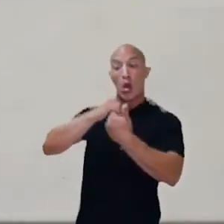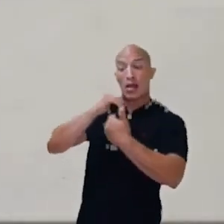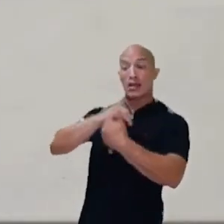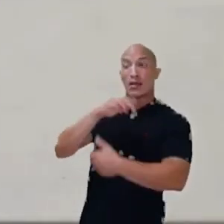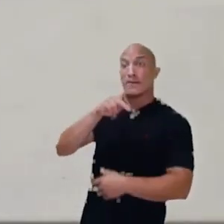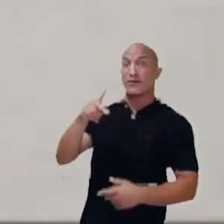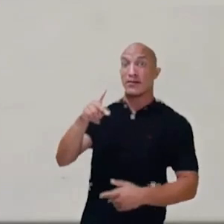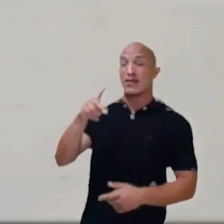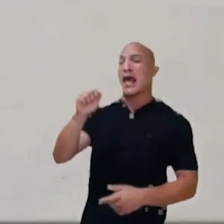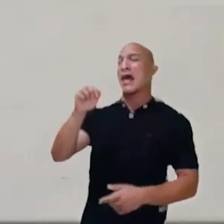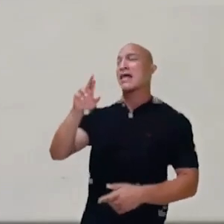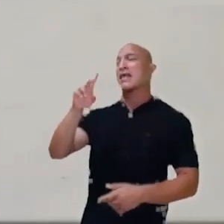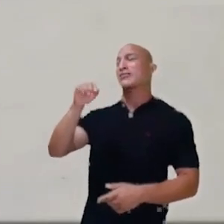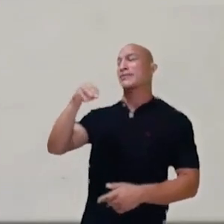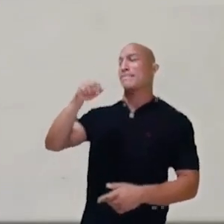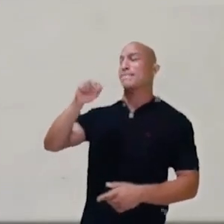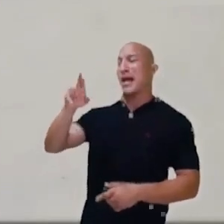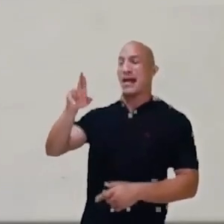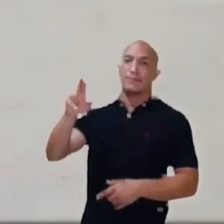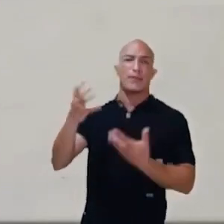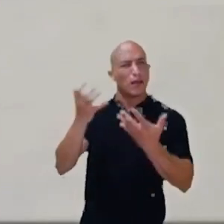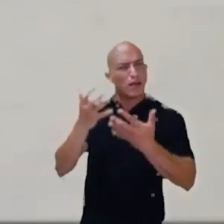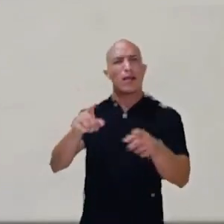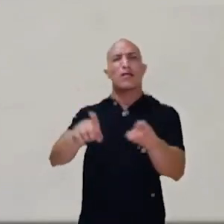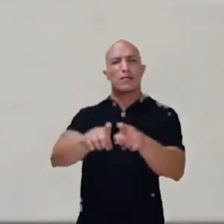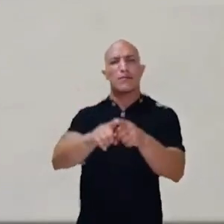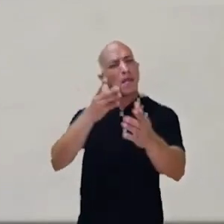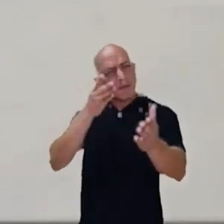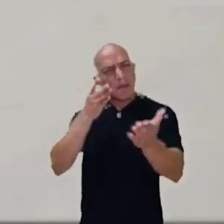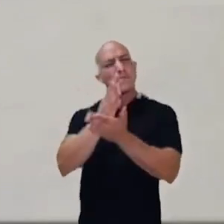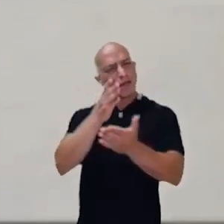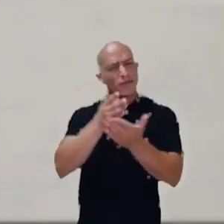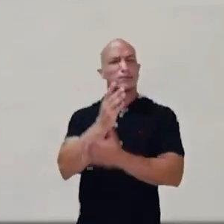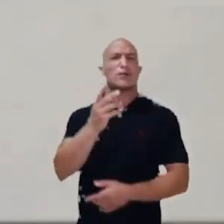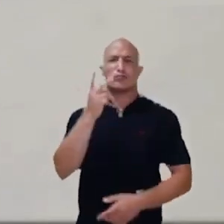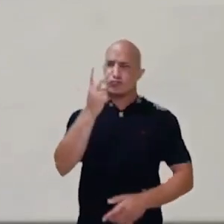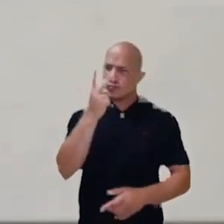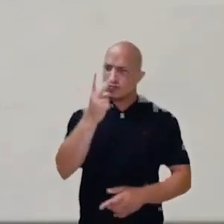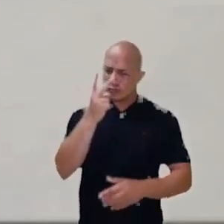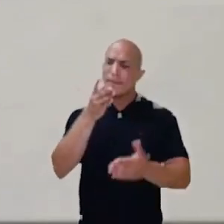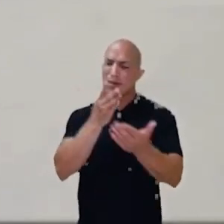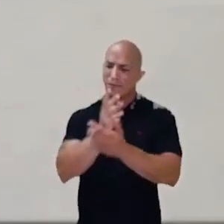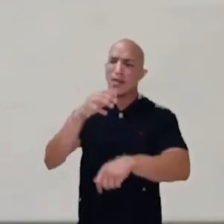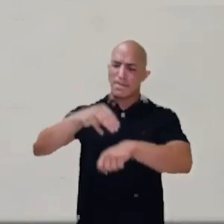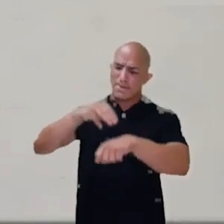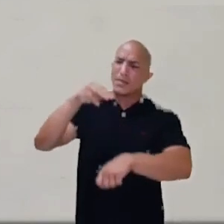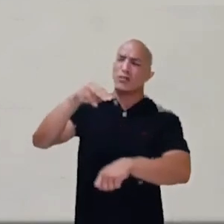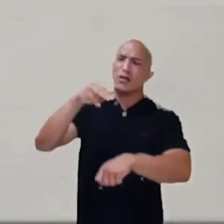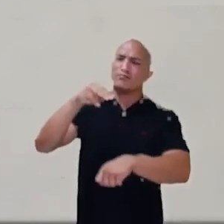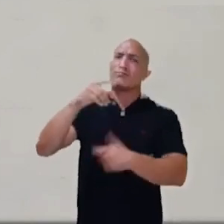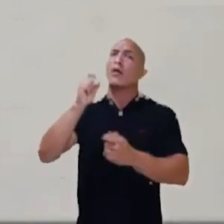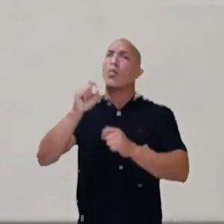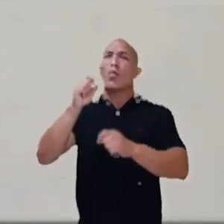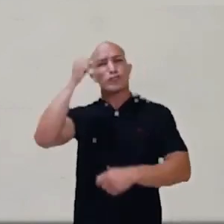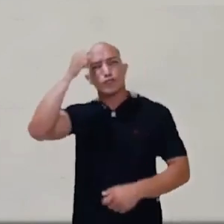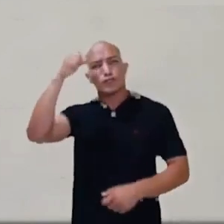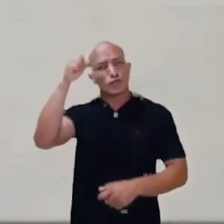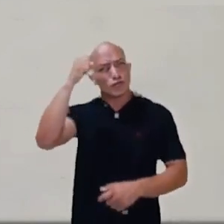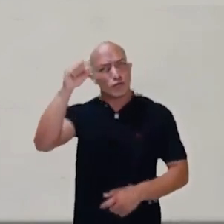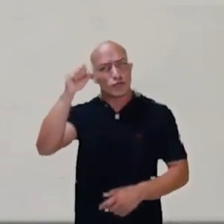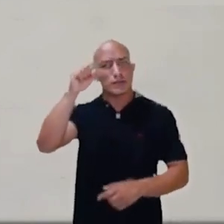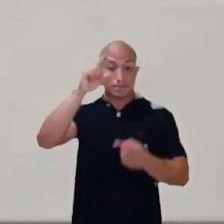Serviço Social e a última que foi Ciências Sociais, tive 2 gravidezes nesse processo.